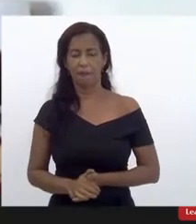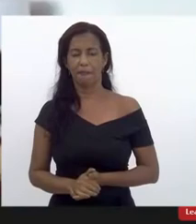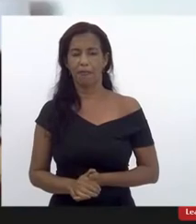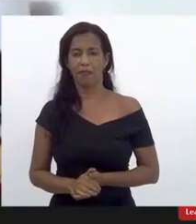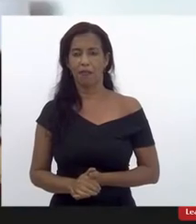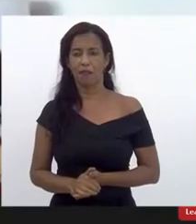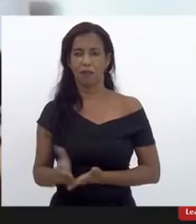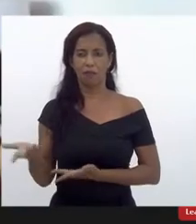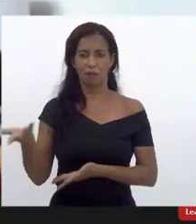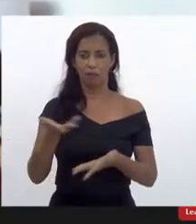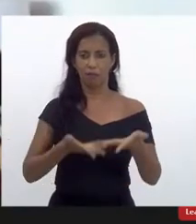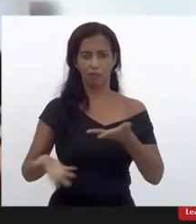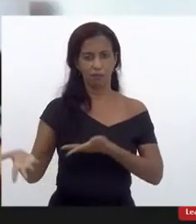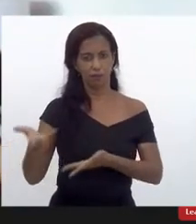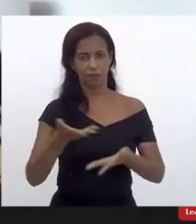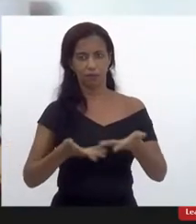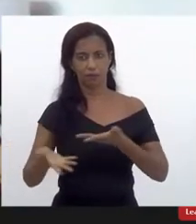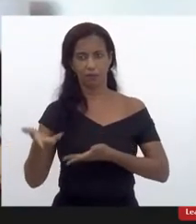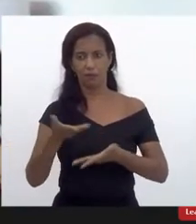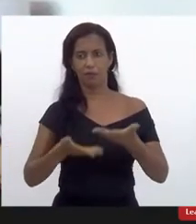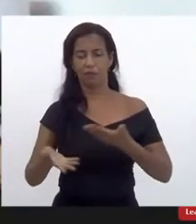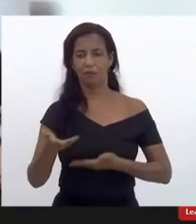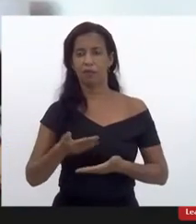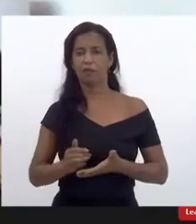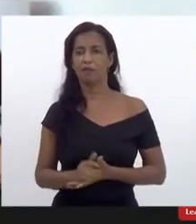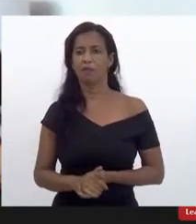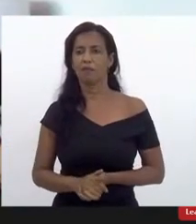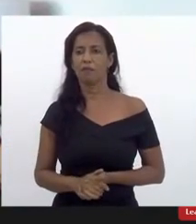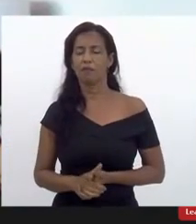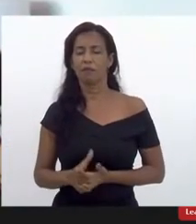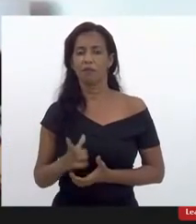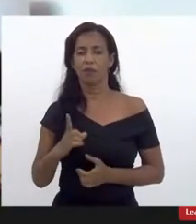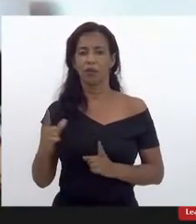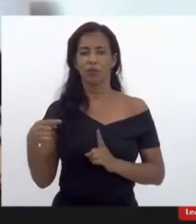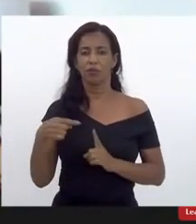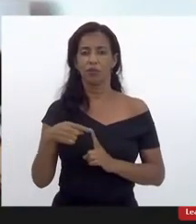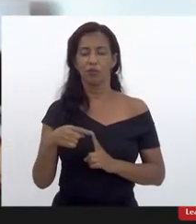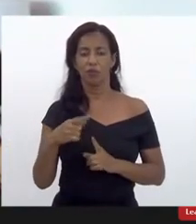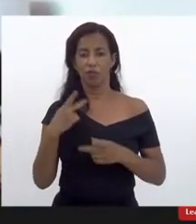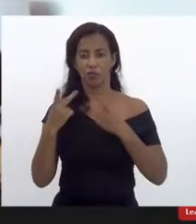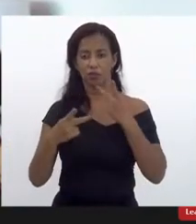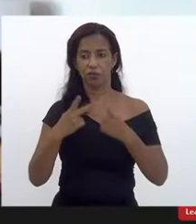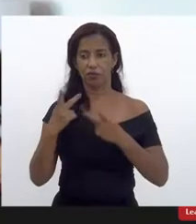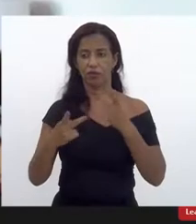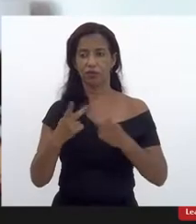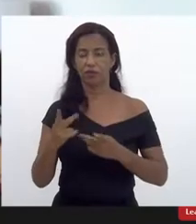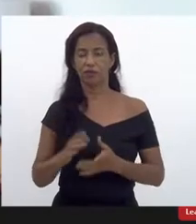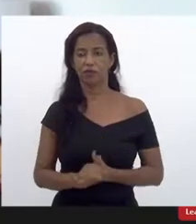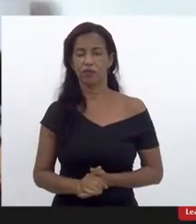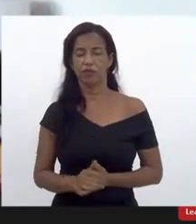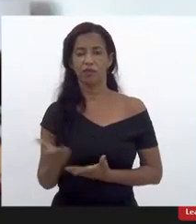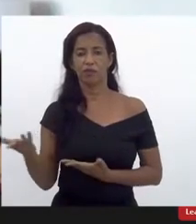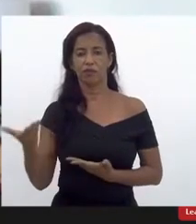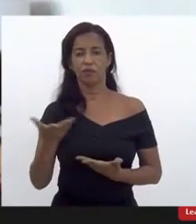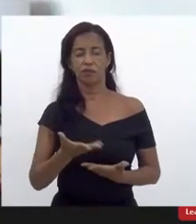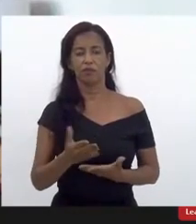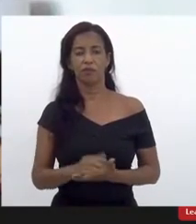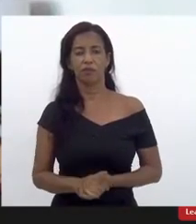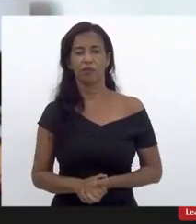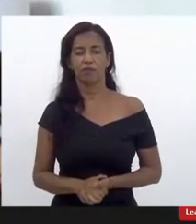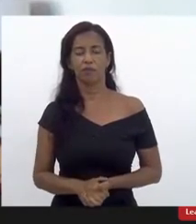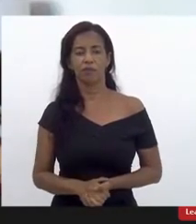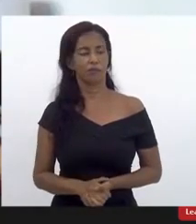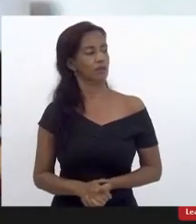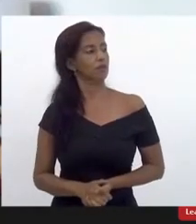concorrida participação, então vamos precisar ter um pouco de objetividade aí nas falas. Chamo agora para fazer uso da palavra